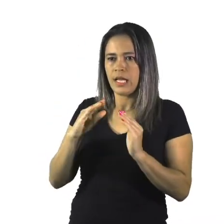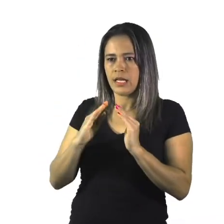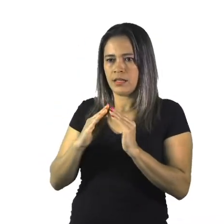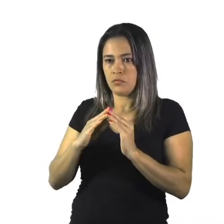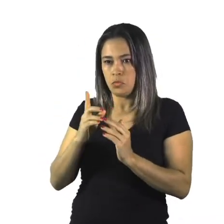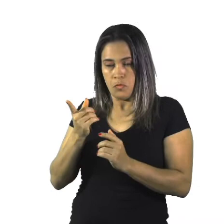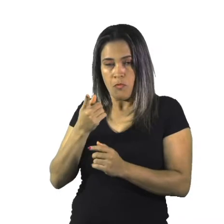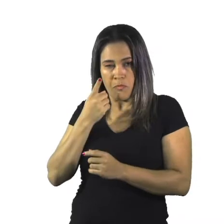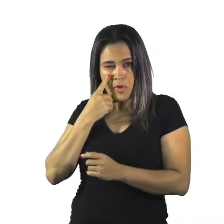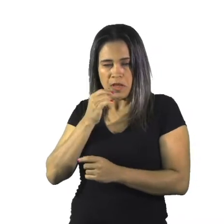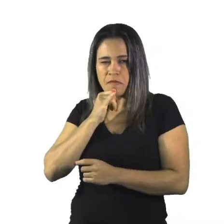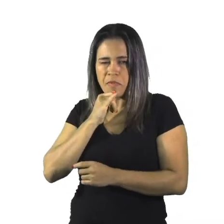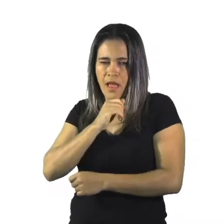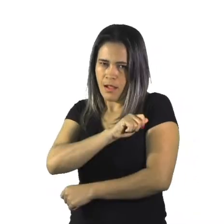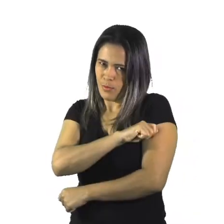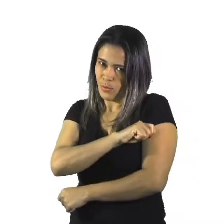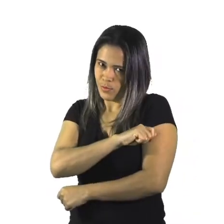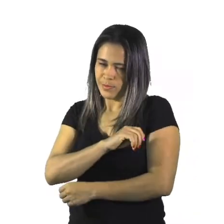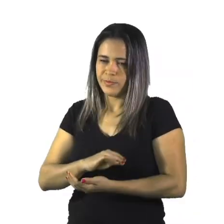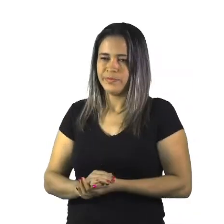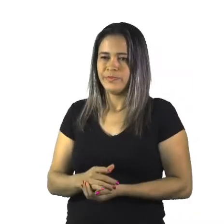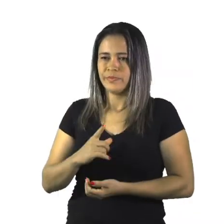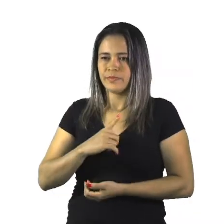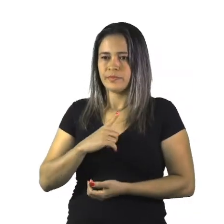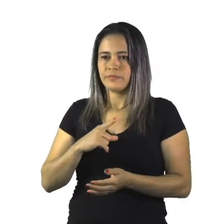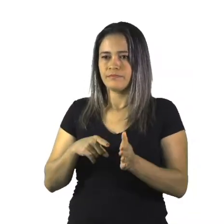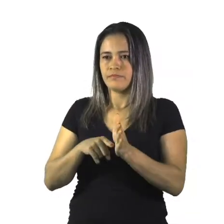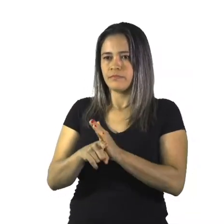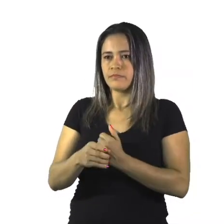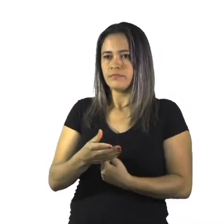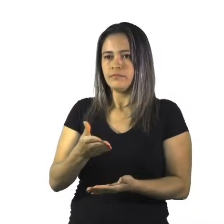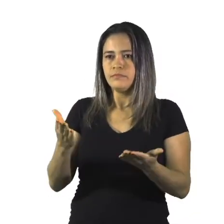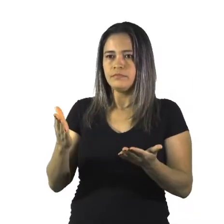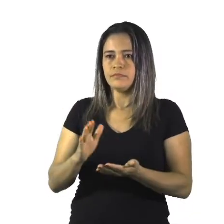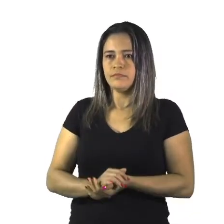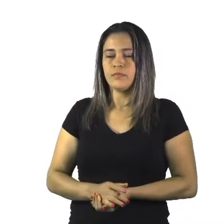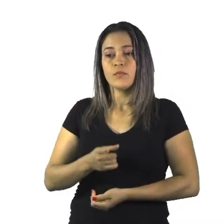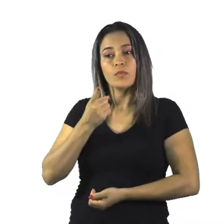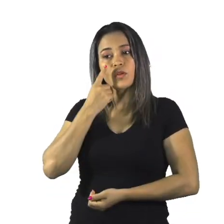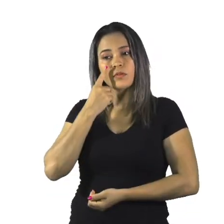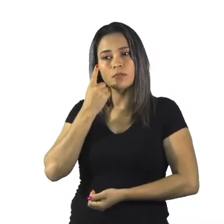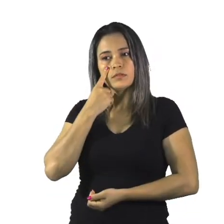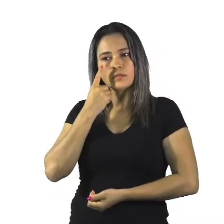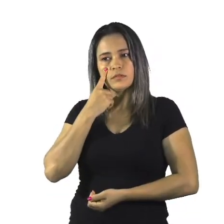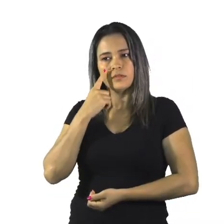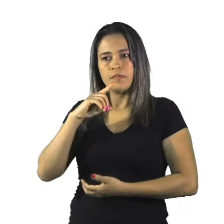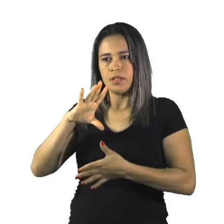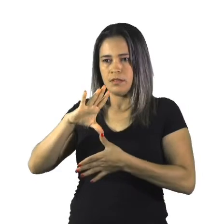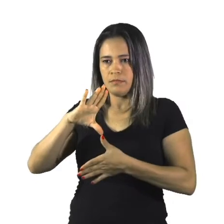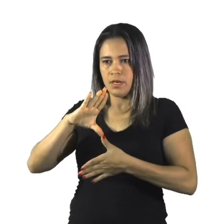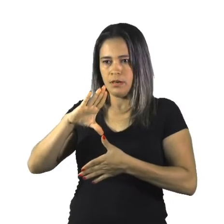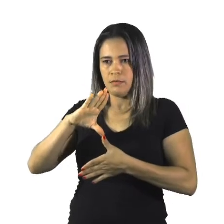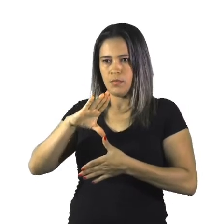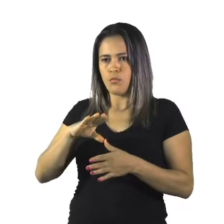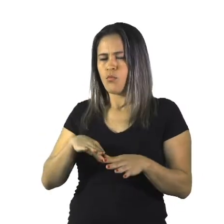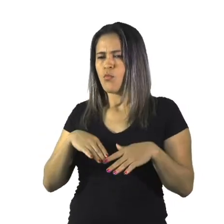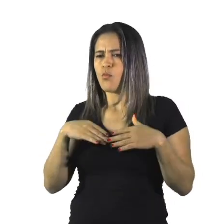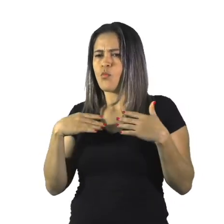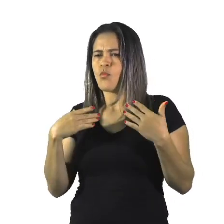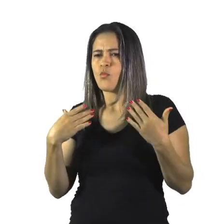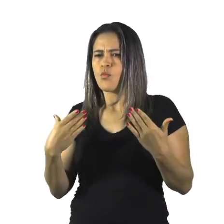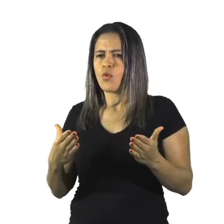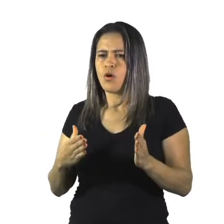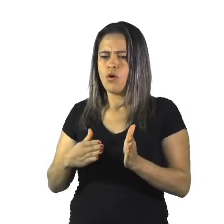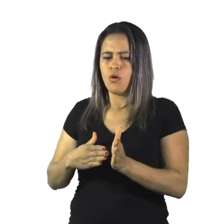alunos, beleza? E eu trouxe apenas uma pergunta aí para vocês. Olha, observando esse mapa aí, qual o percurso